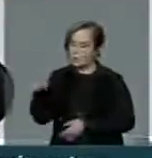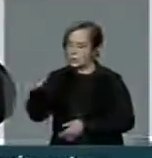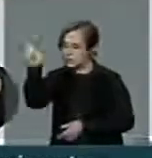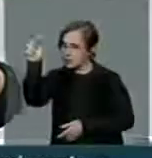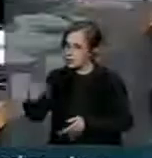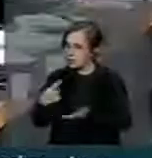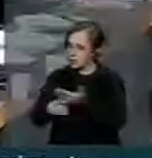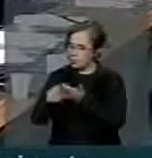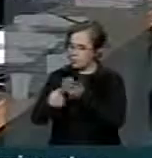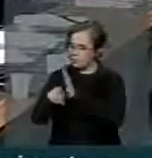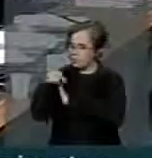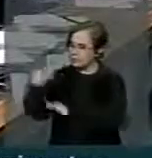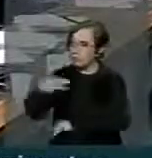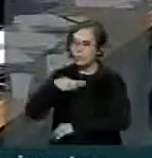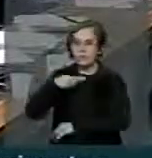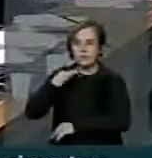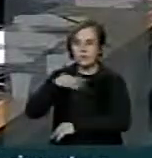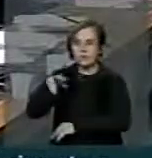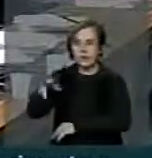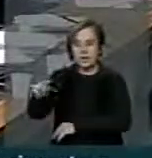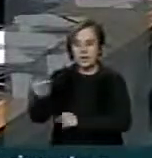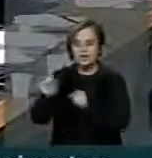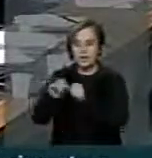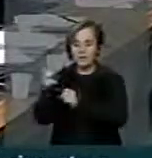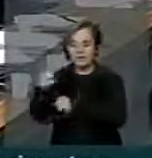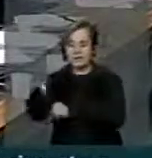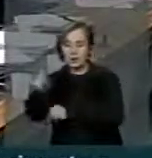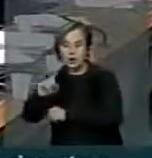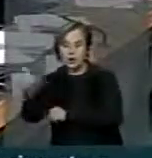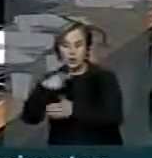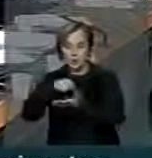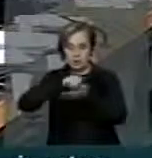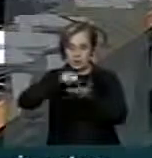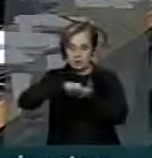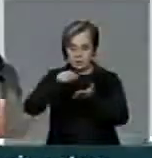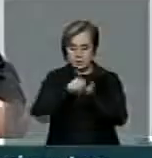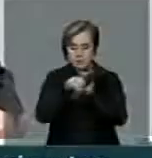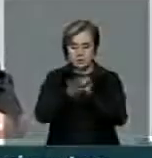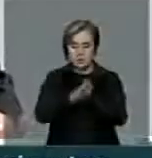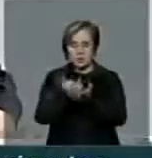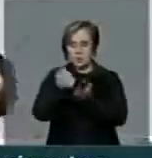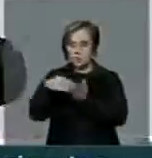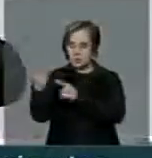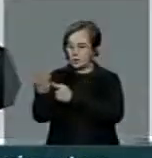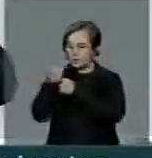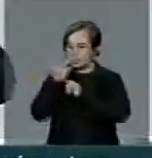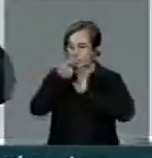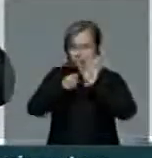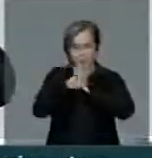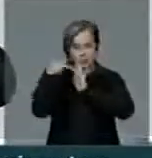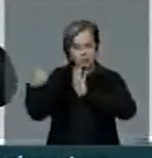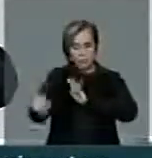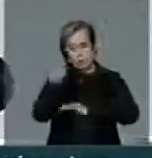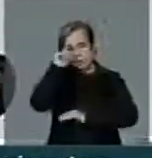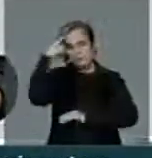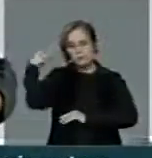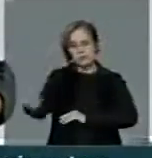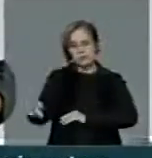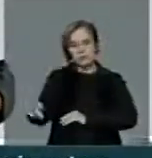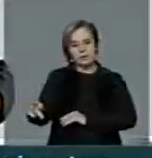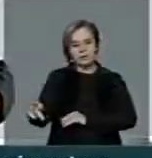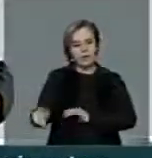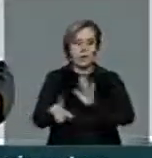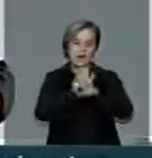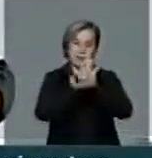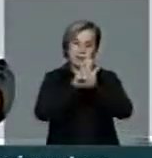compromisso é voluntário. Ele fará isso ou não. Ele tem 2 caminhos. Ele assina o termo de compromisso ou ele apresenta o projeto dele. Ele pode fazer por si só. A lei